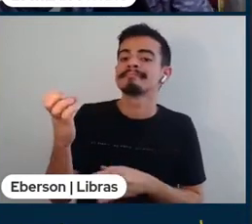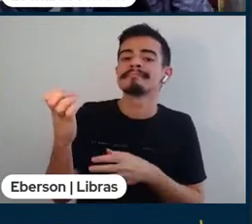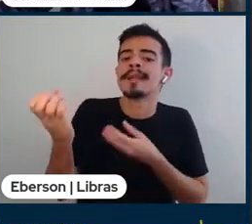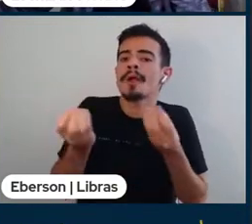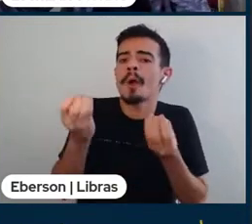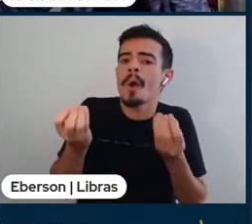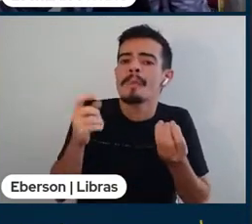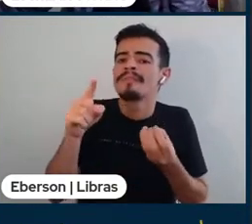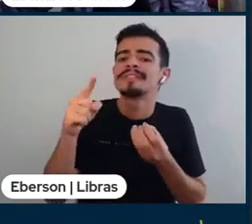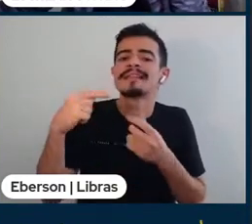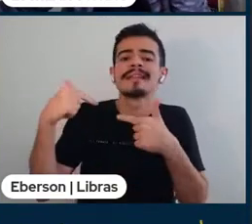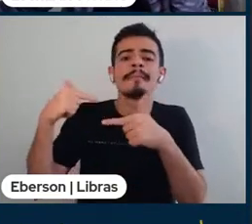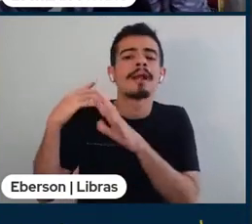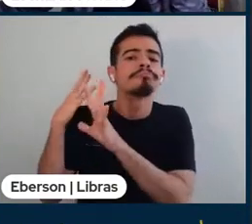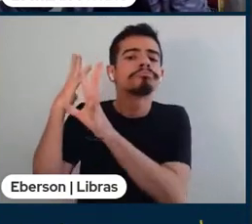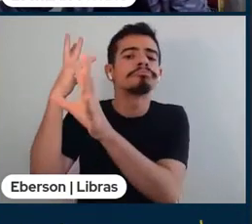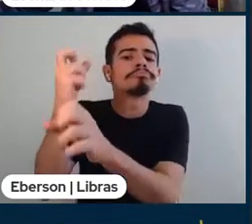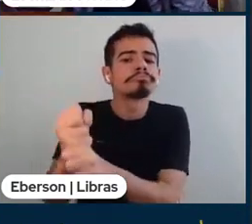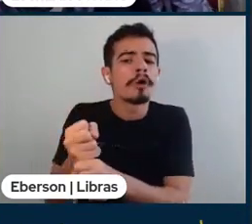você está agora?